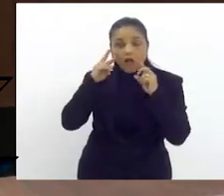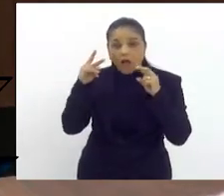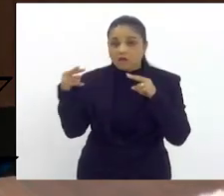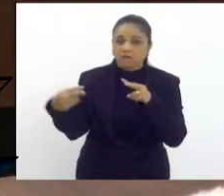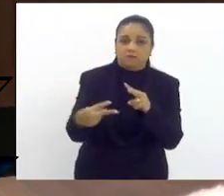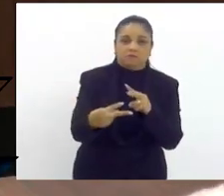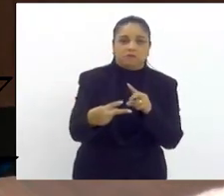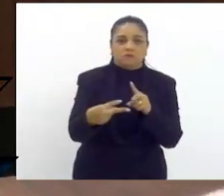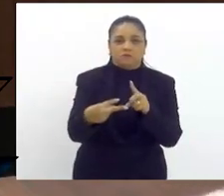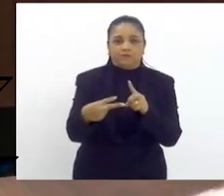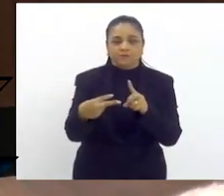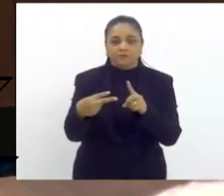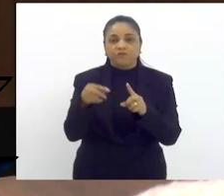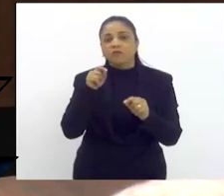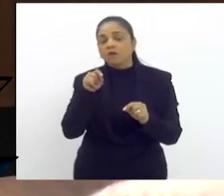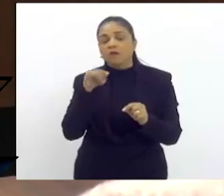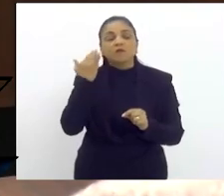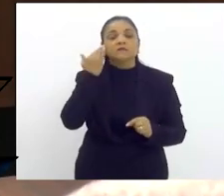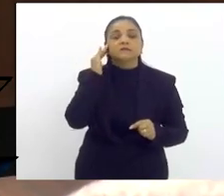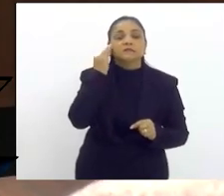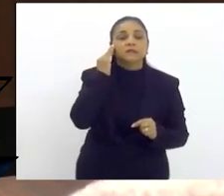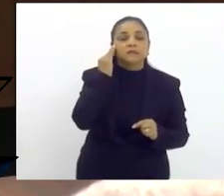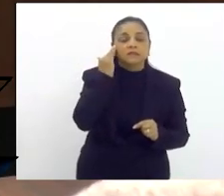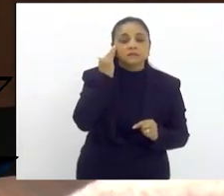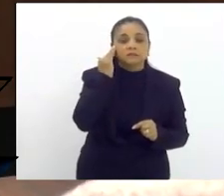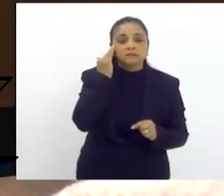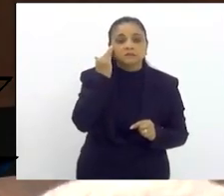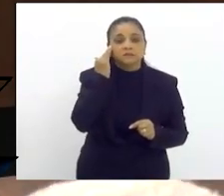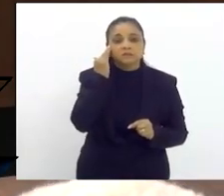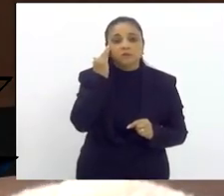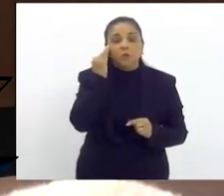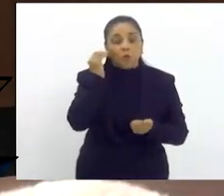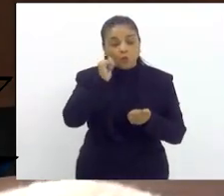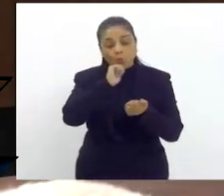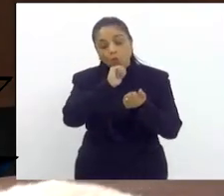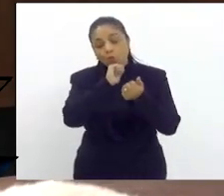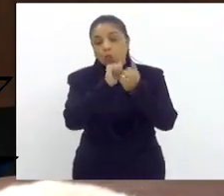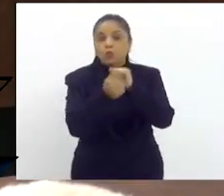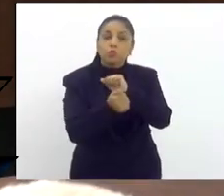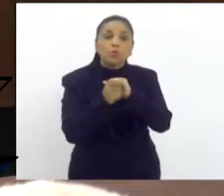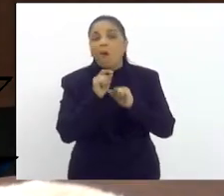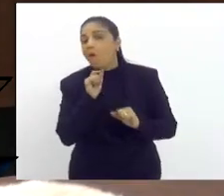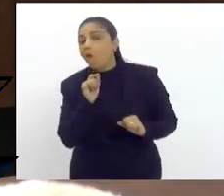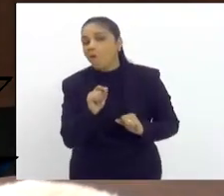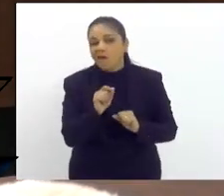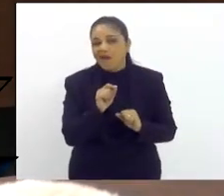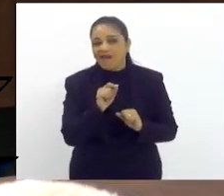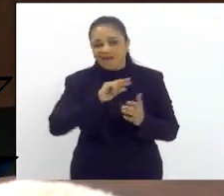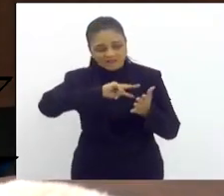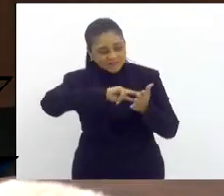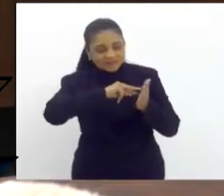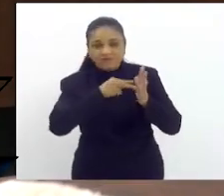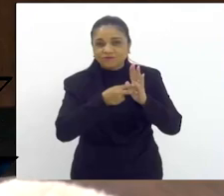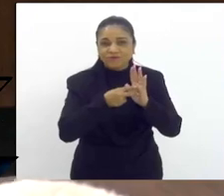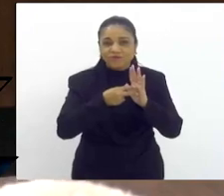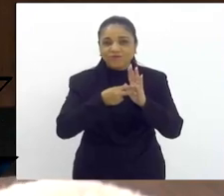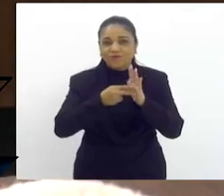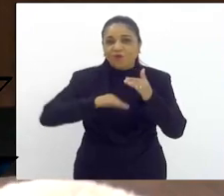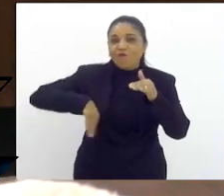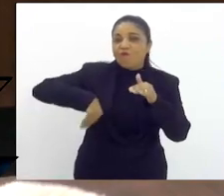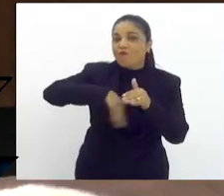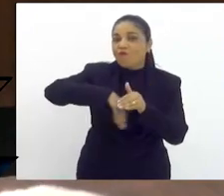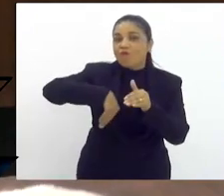o que significa a prática do esporte O que que significa o futebol para o povo